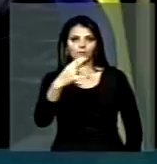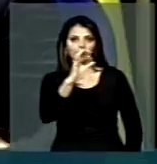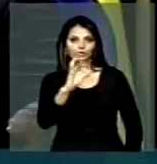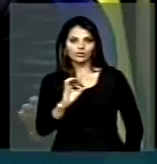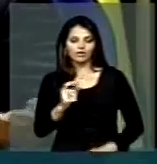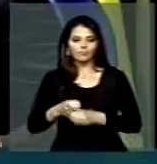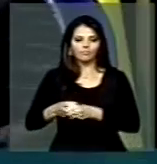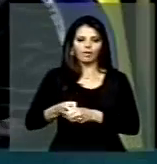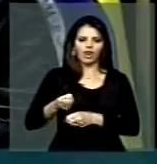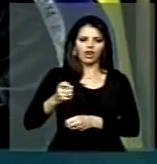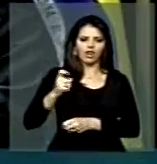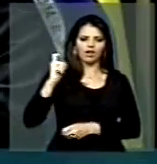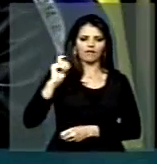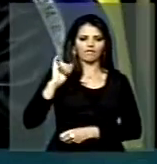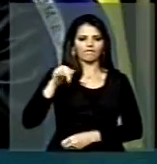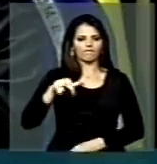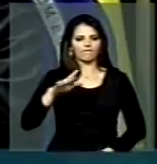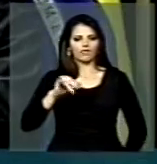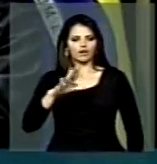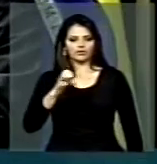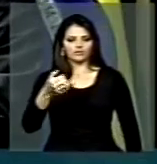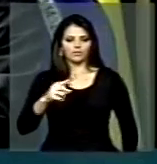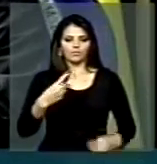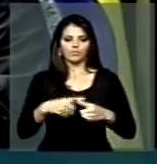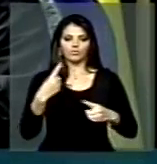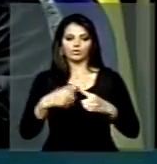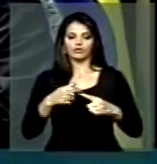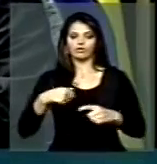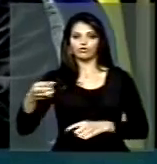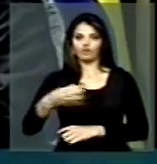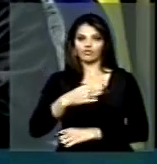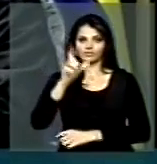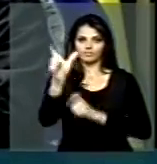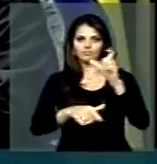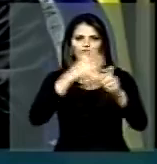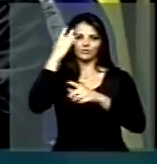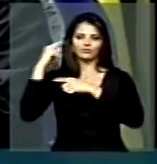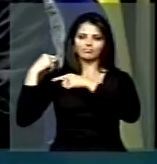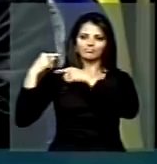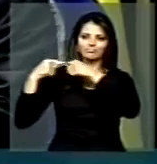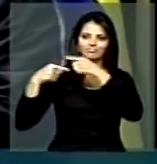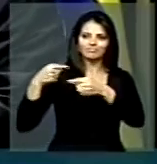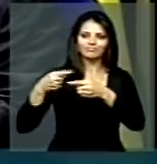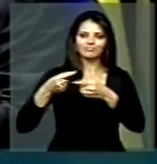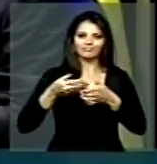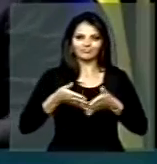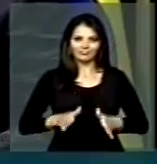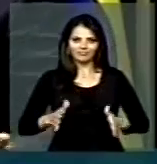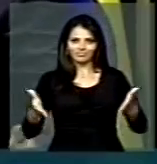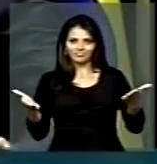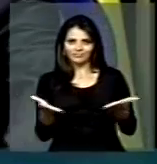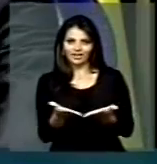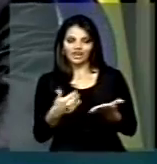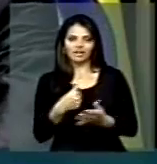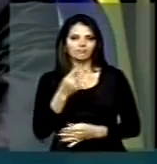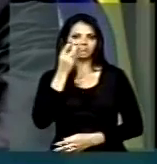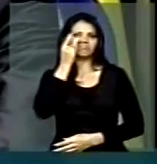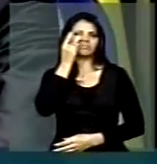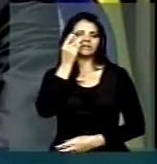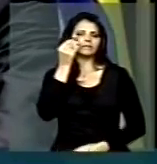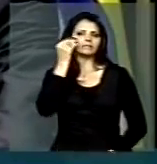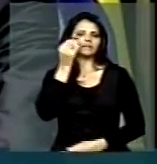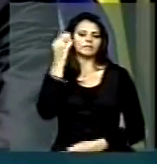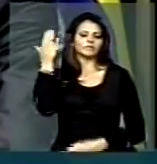694%. Digo isso apenas porque para as novas gerações, especialmente para elas, que nos ouvem e que não vivenciaram a ruína